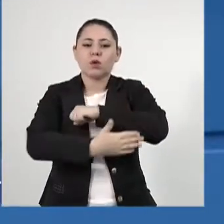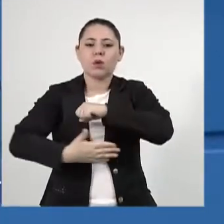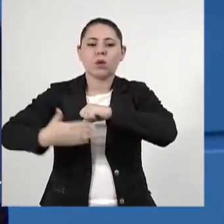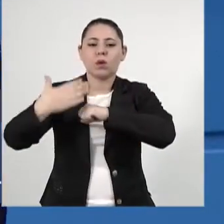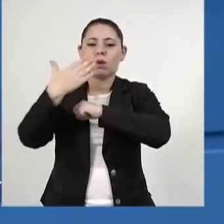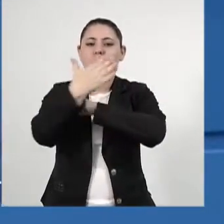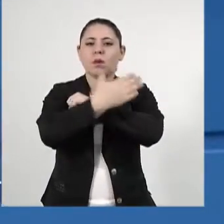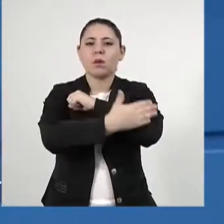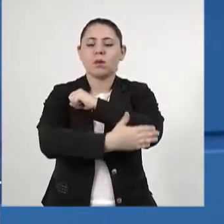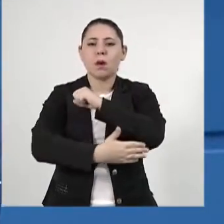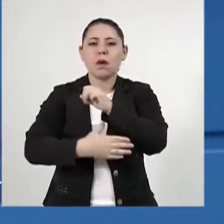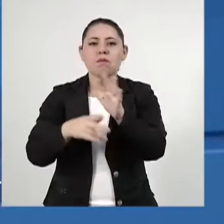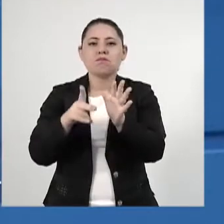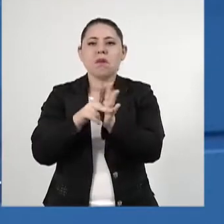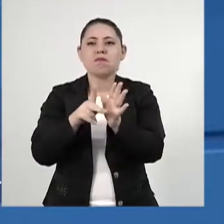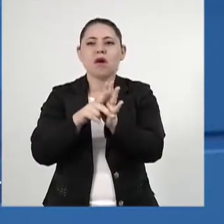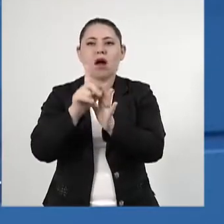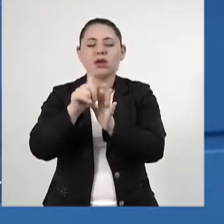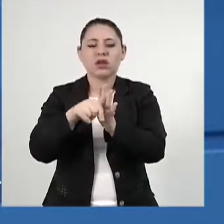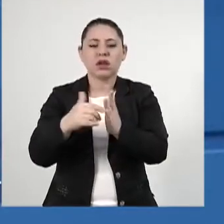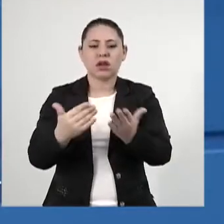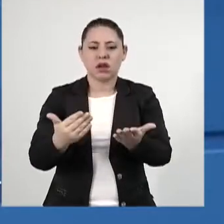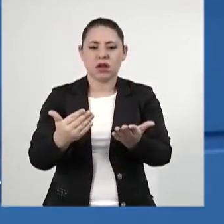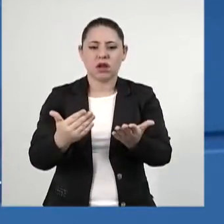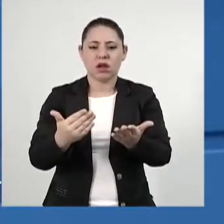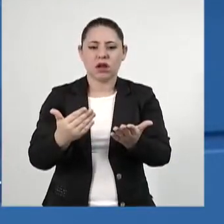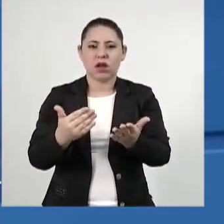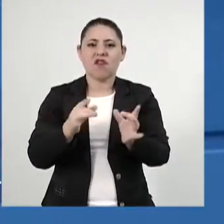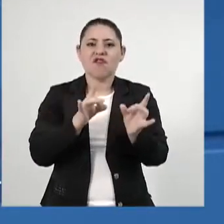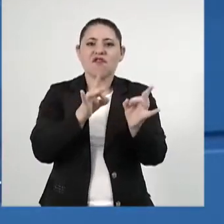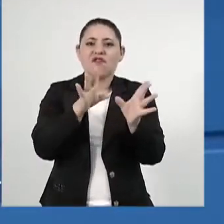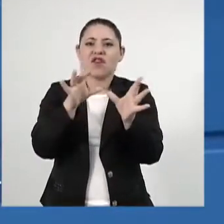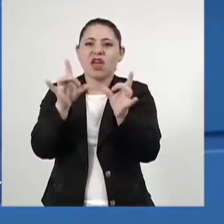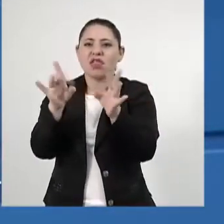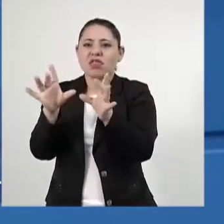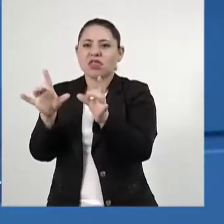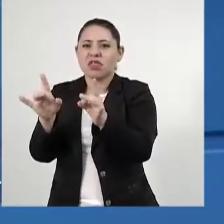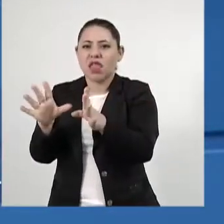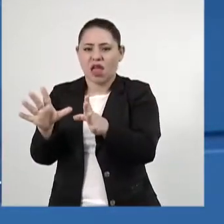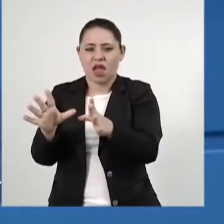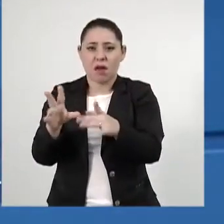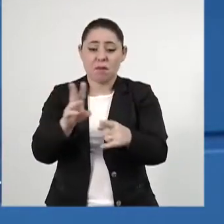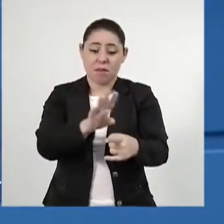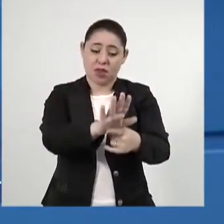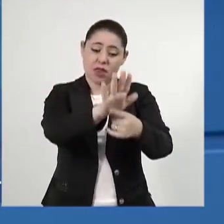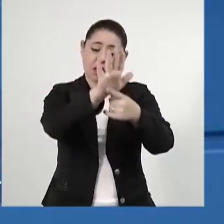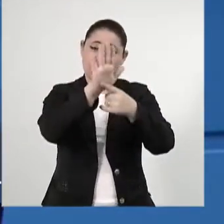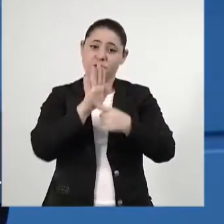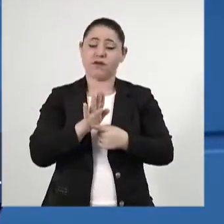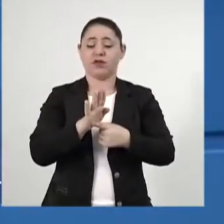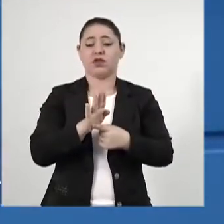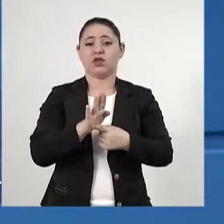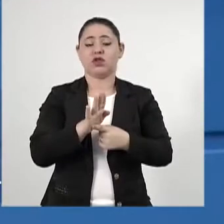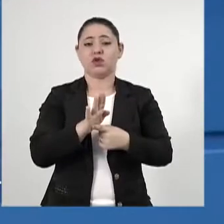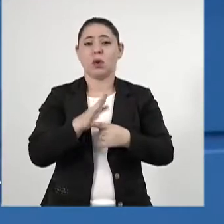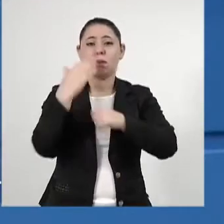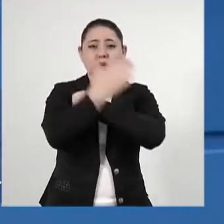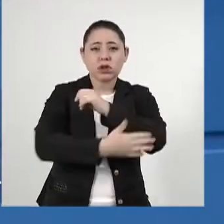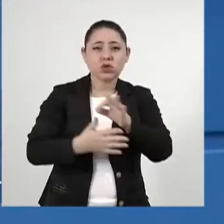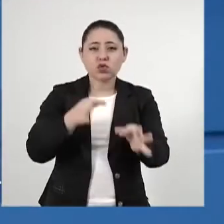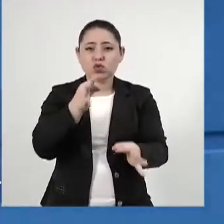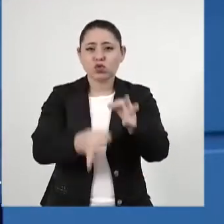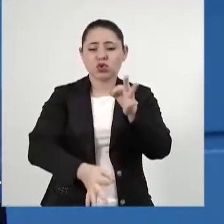esse populismo que é vender garantias para os índios, esse protecionismo